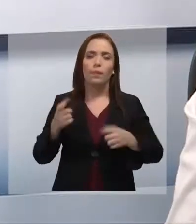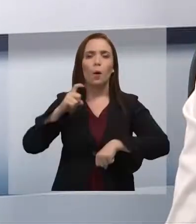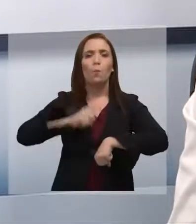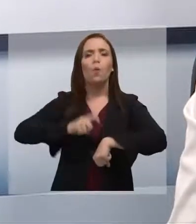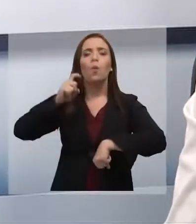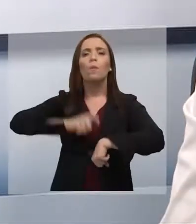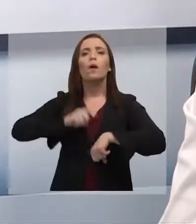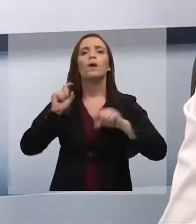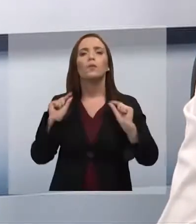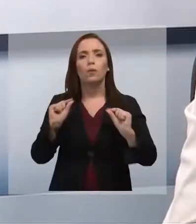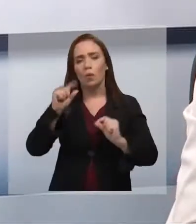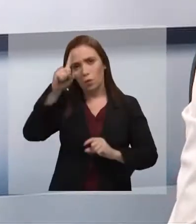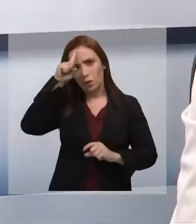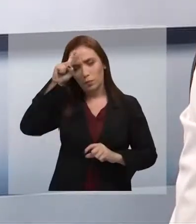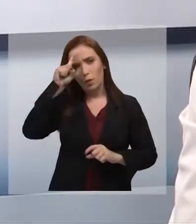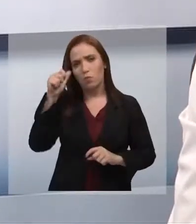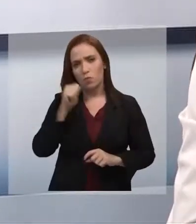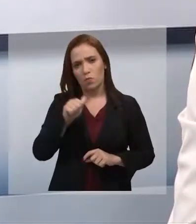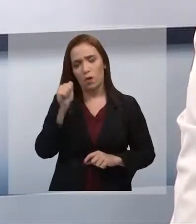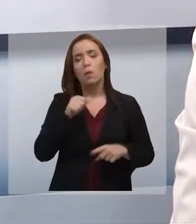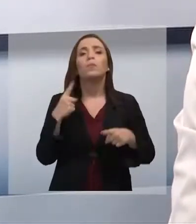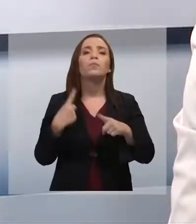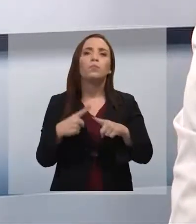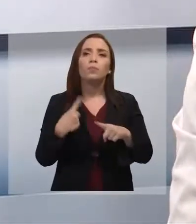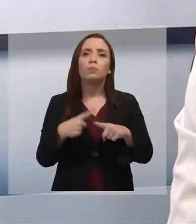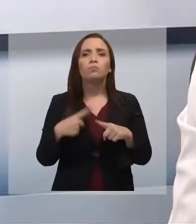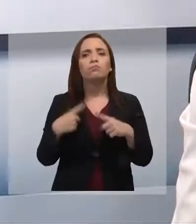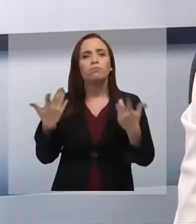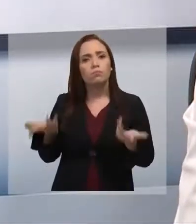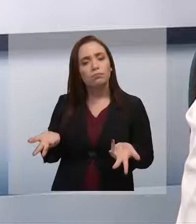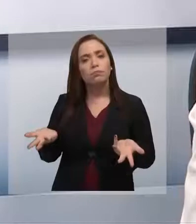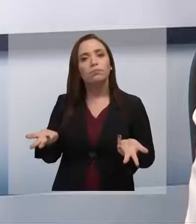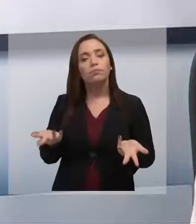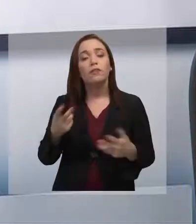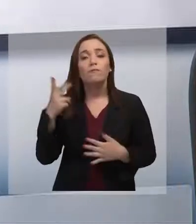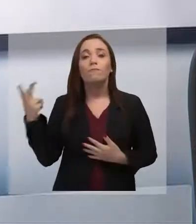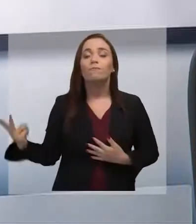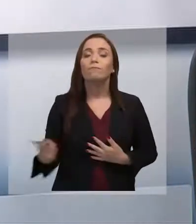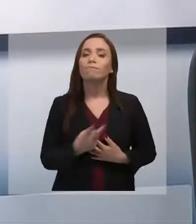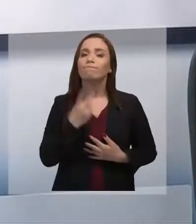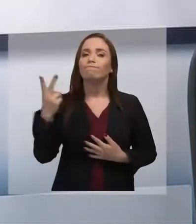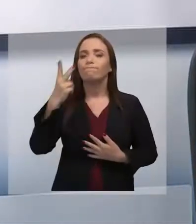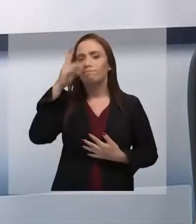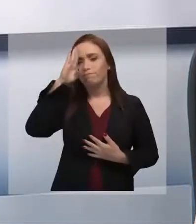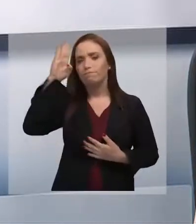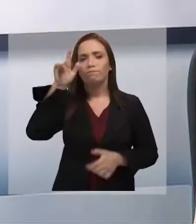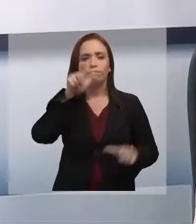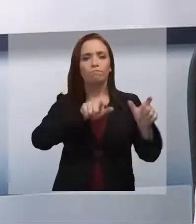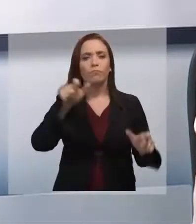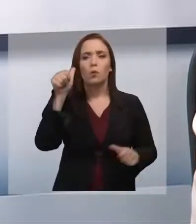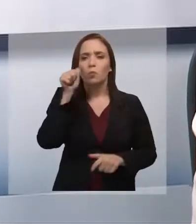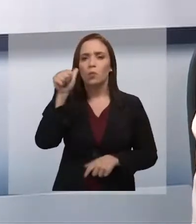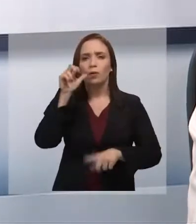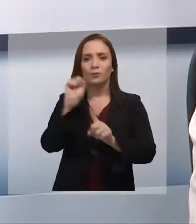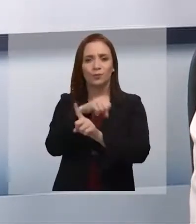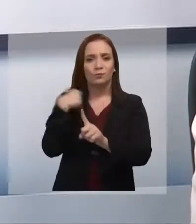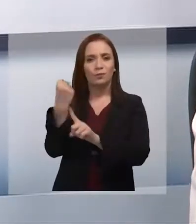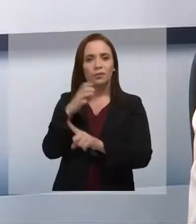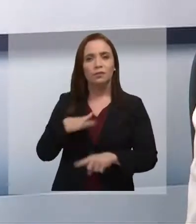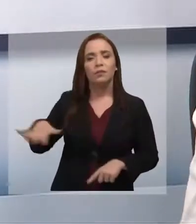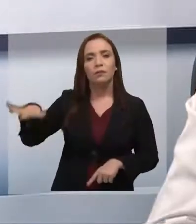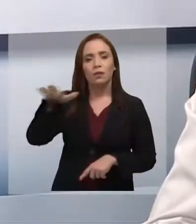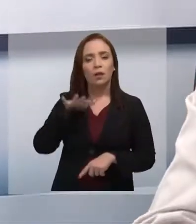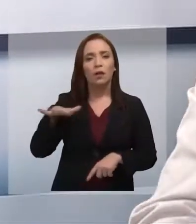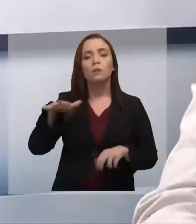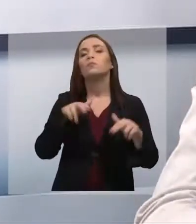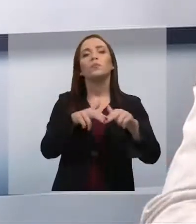num momento ao Hospital da Mulher. Por quê? Porque o valor fundamental da mulher que tem na nossa sociedade,